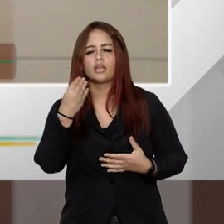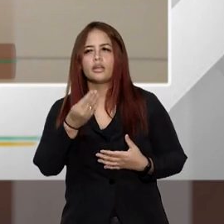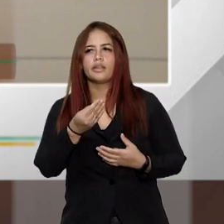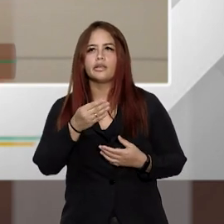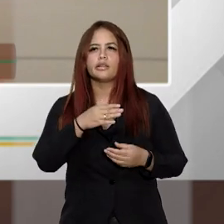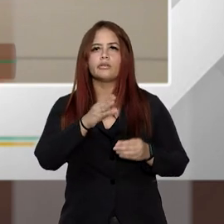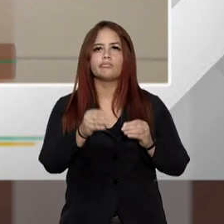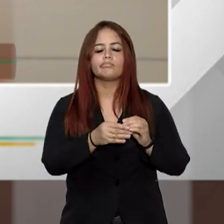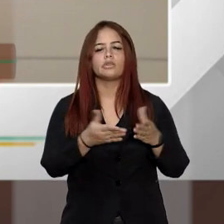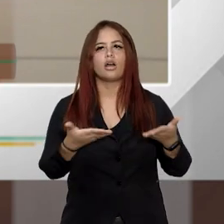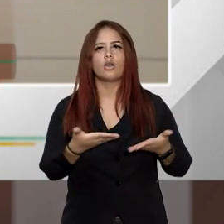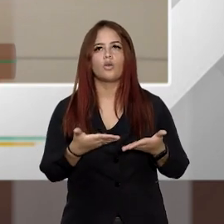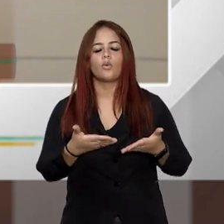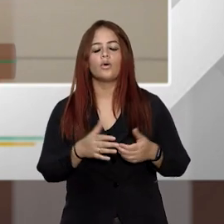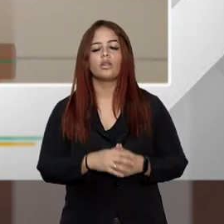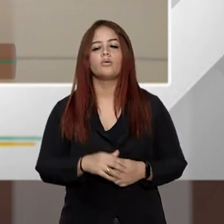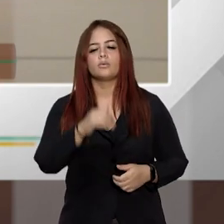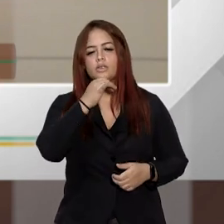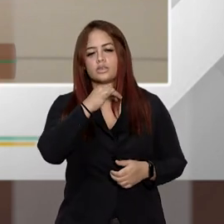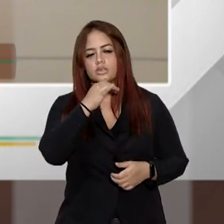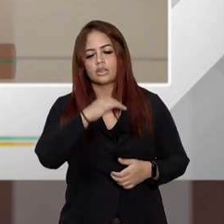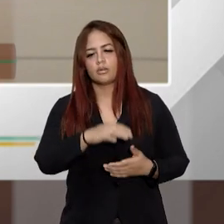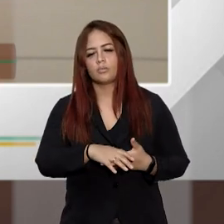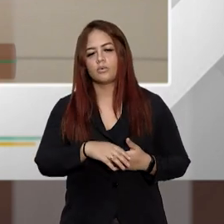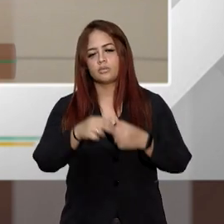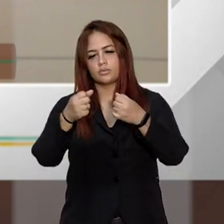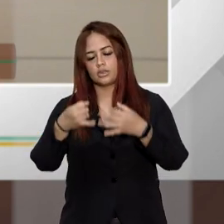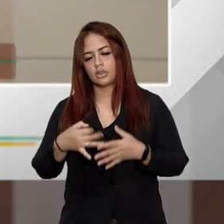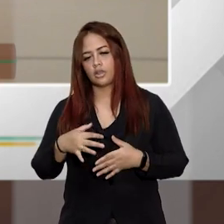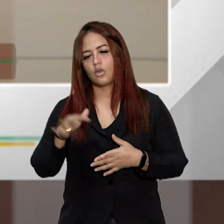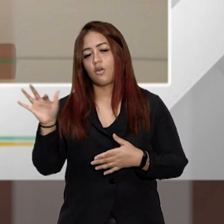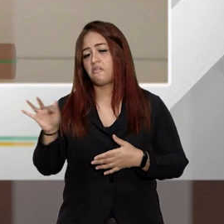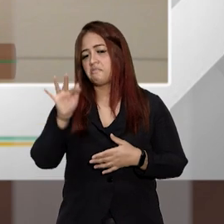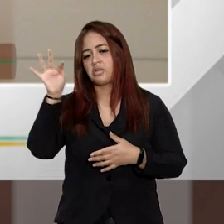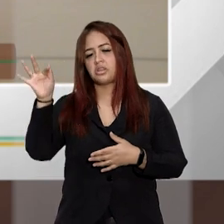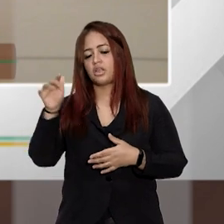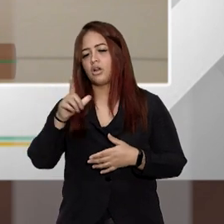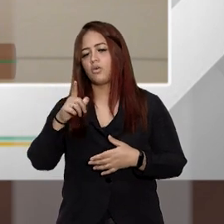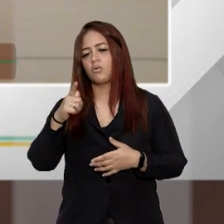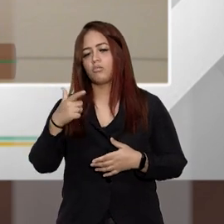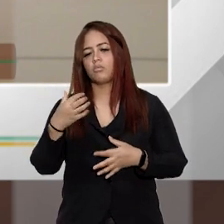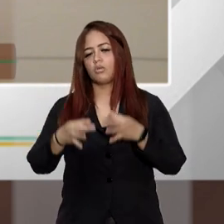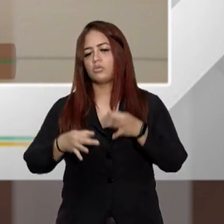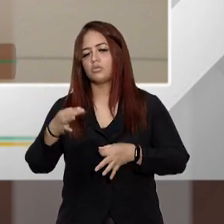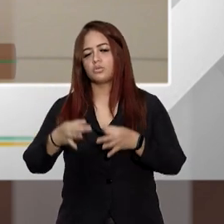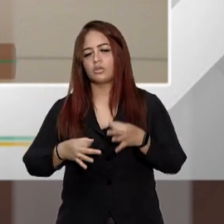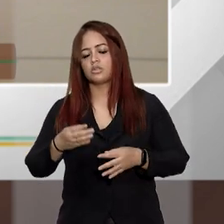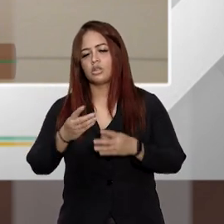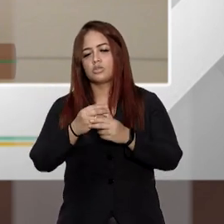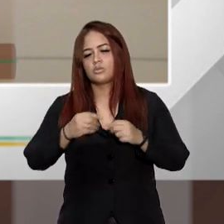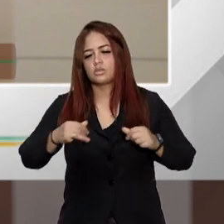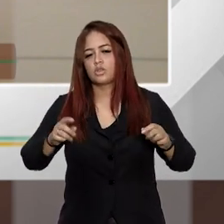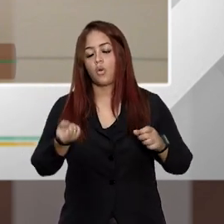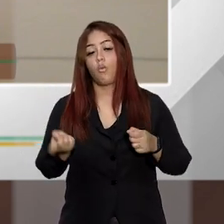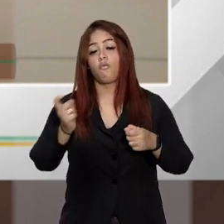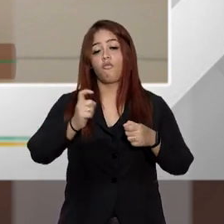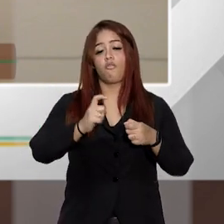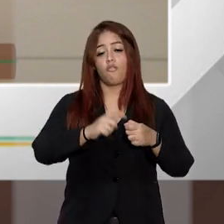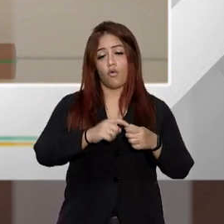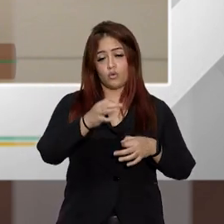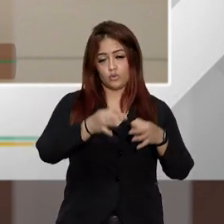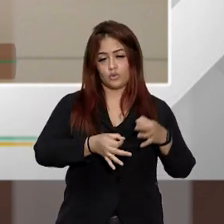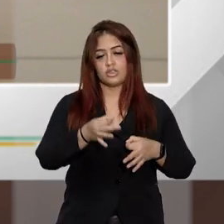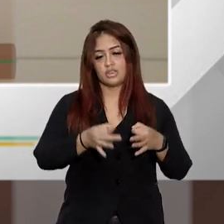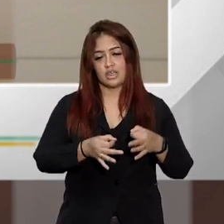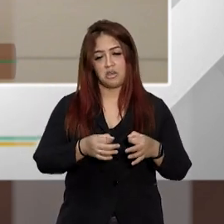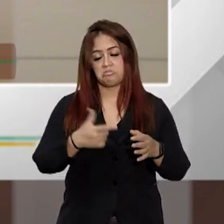atualizar a norma constitucional, por exemplo, dizendo que a federal não julga causas de insolvência, de recuperação judicial, que não